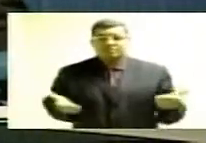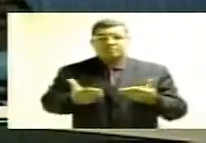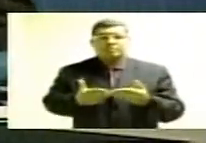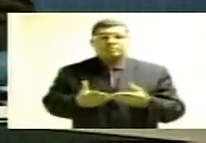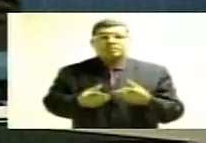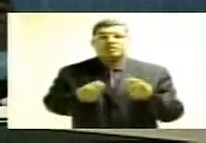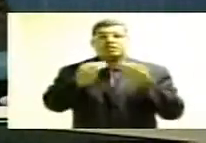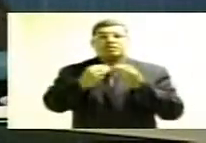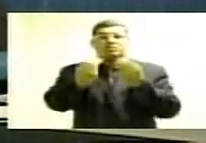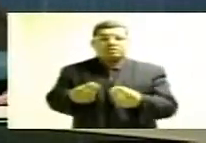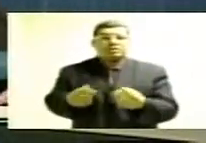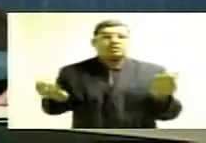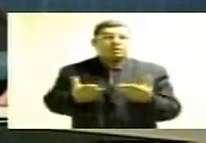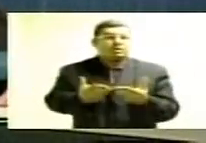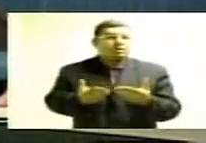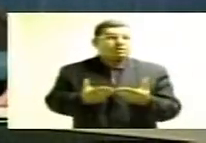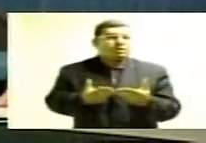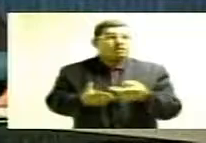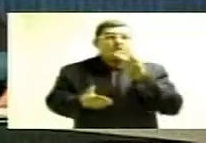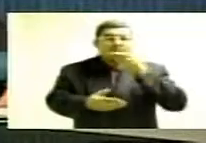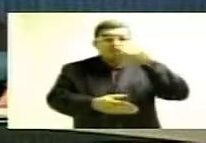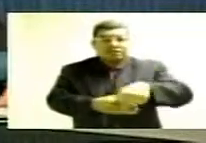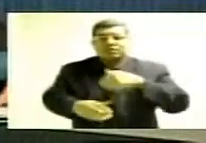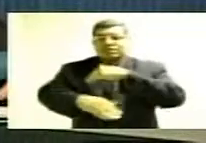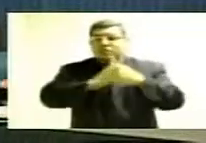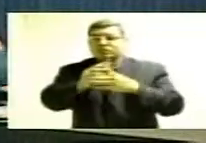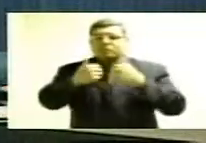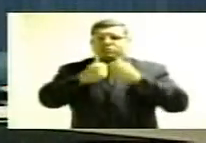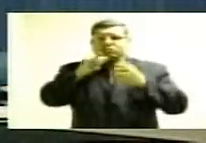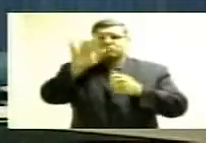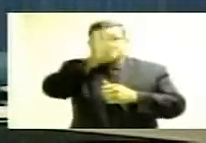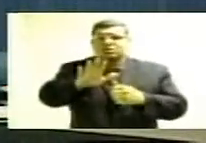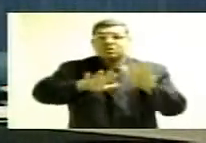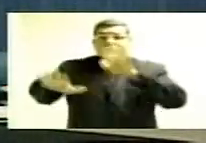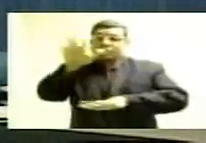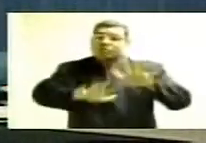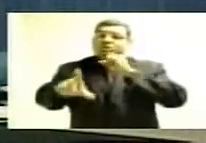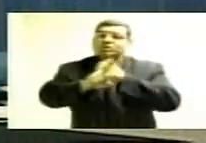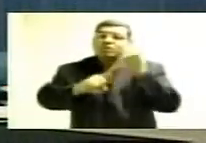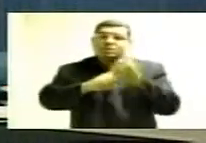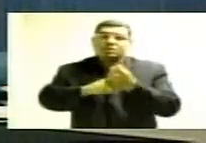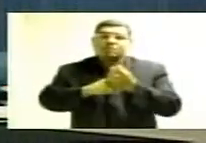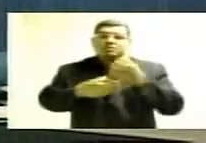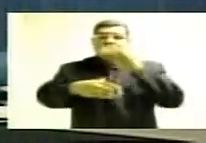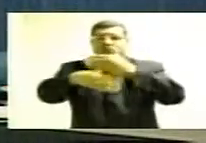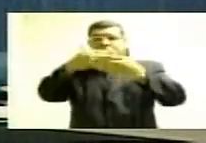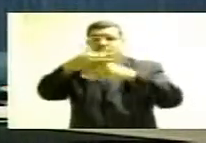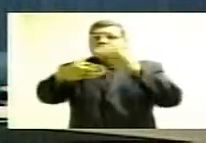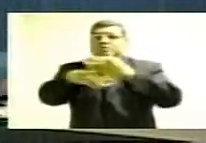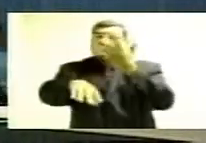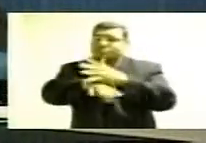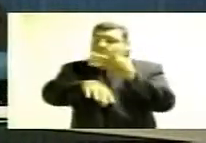do que arrecadam. Quero falar aqui de transparência e controle social da elaboração